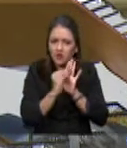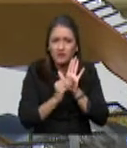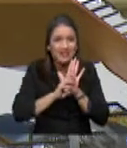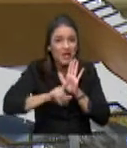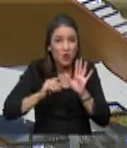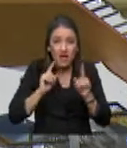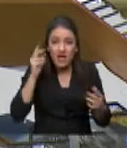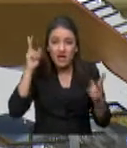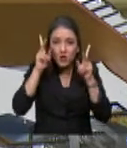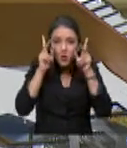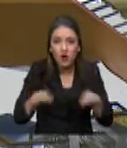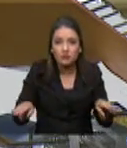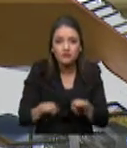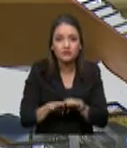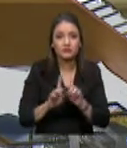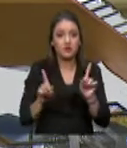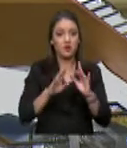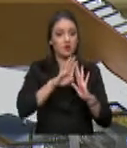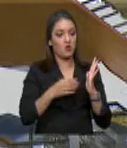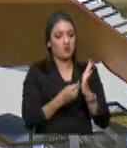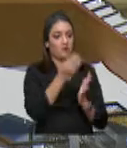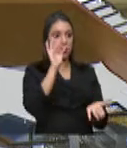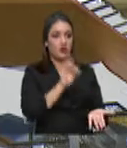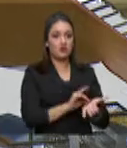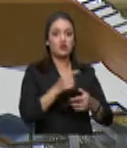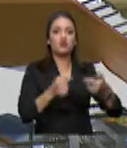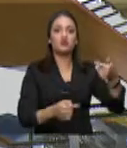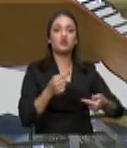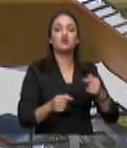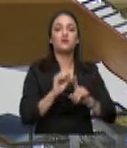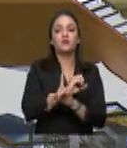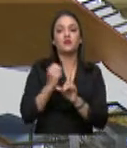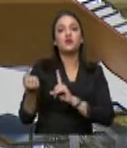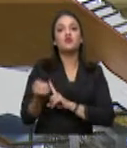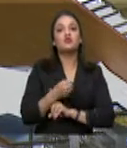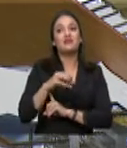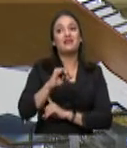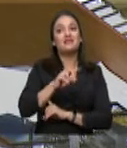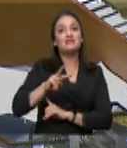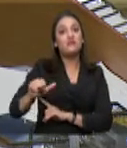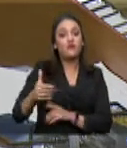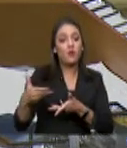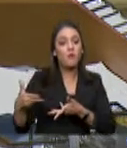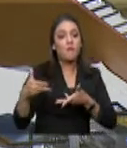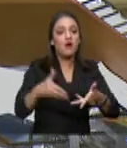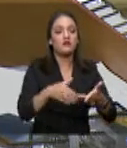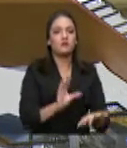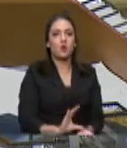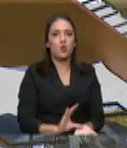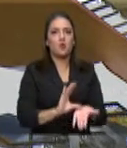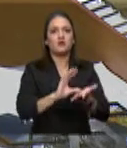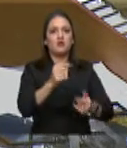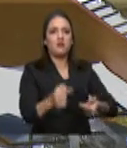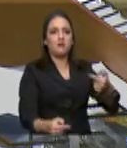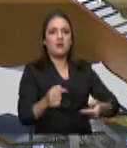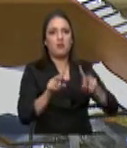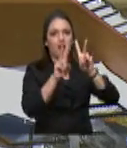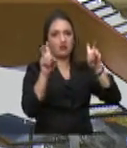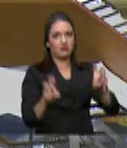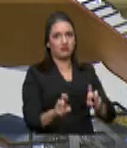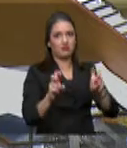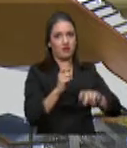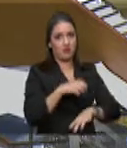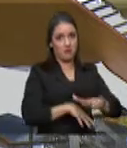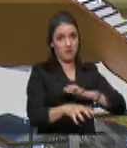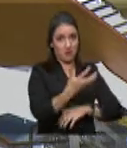mesa em formato invertido. Se discute a participação da sociedade civil em conselho deliberativo em matéria ambiental, no aditamento